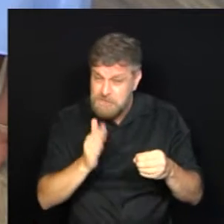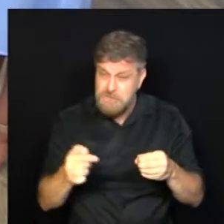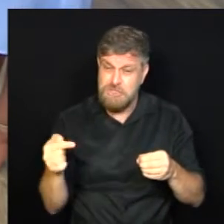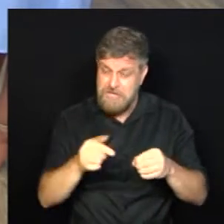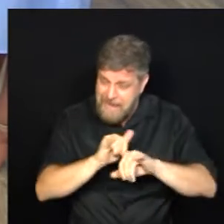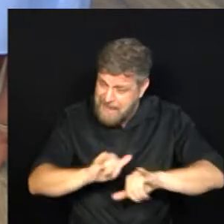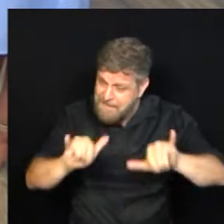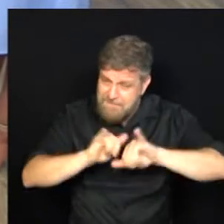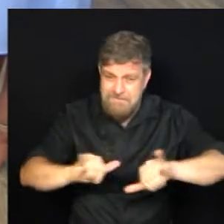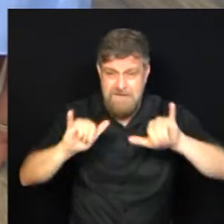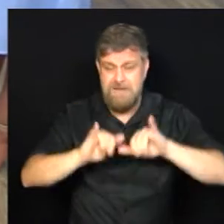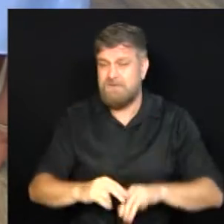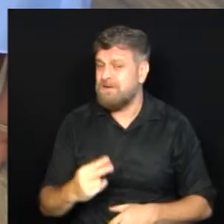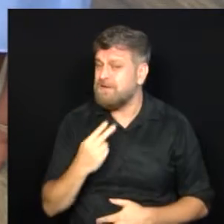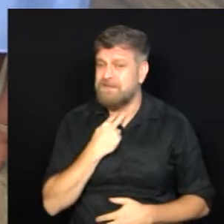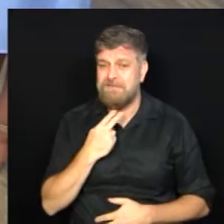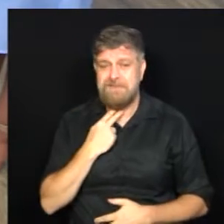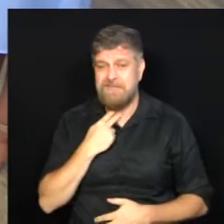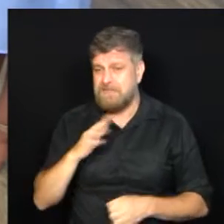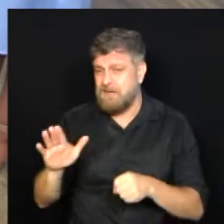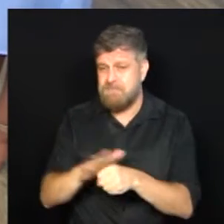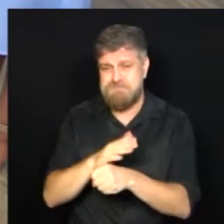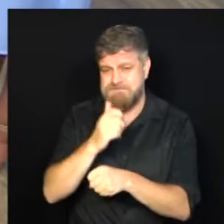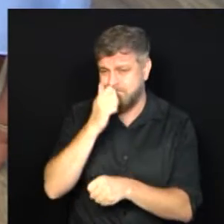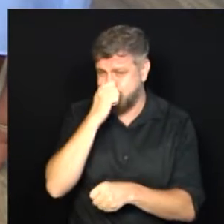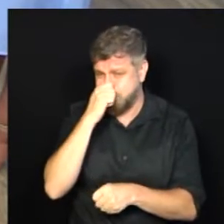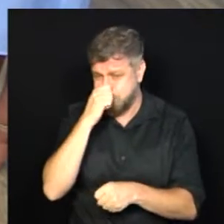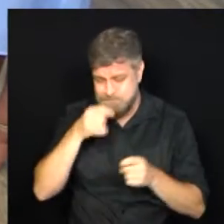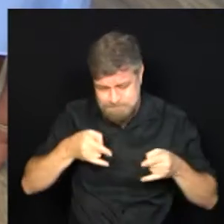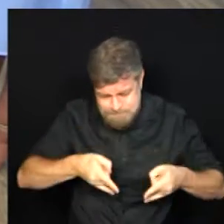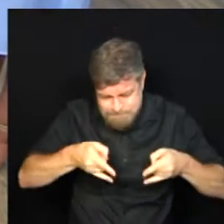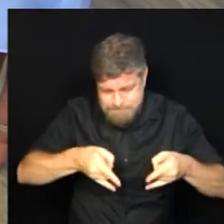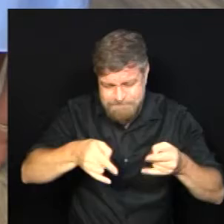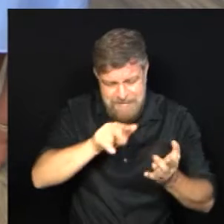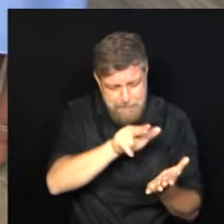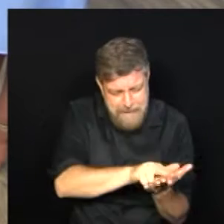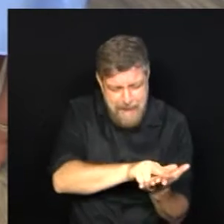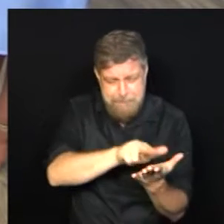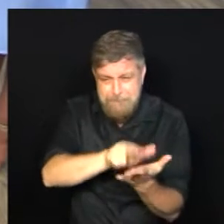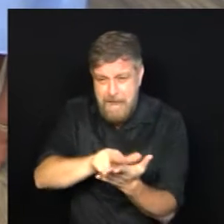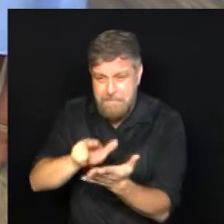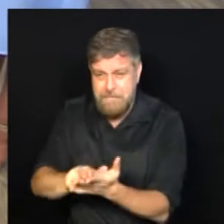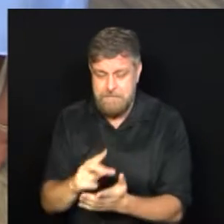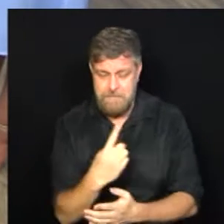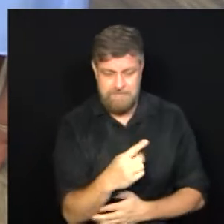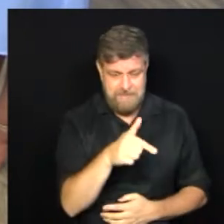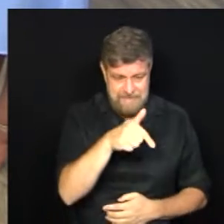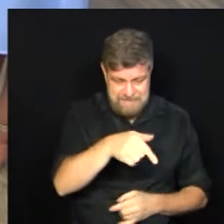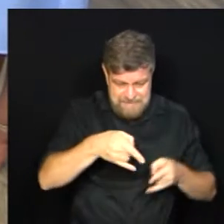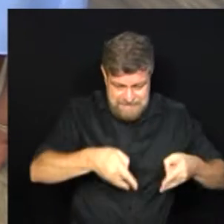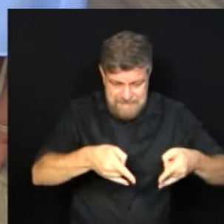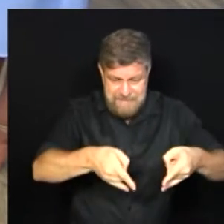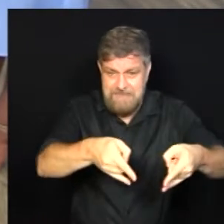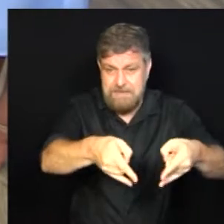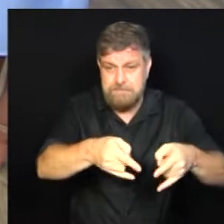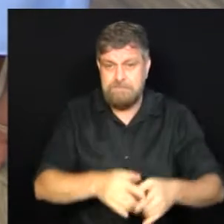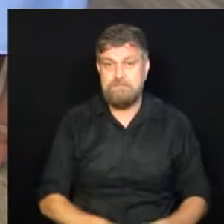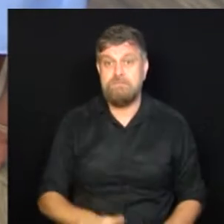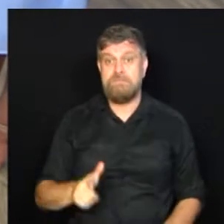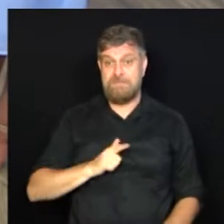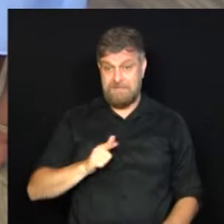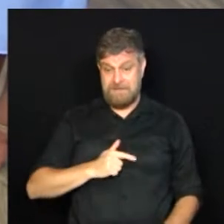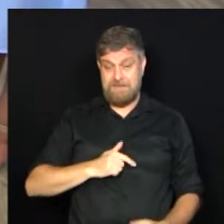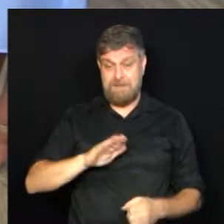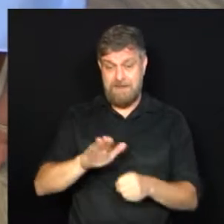disse que não recebe mais nenhum paciente de Covid-19, porque dos 17 disponíveis, 17